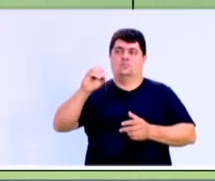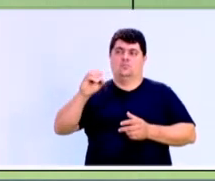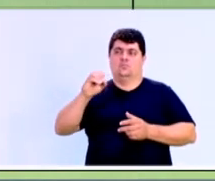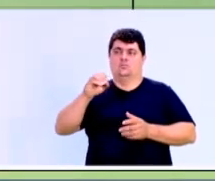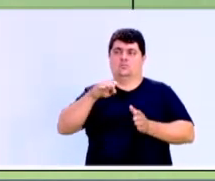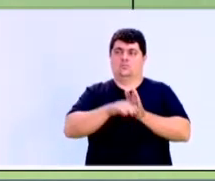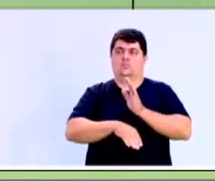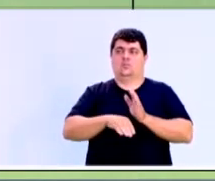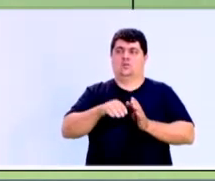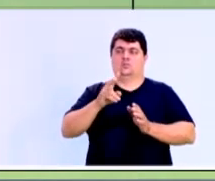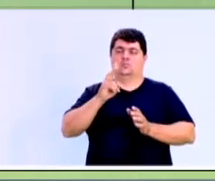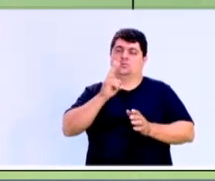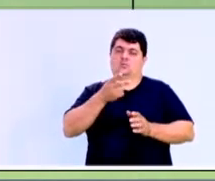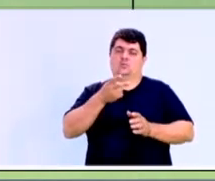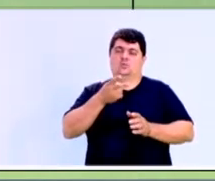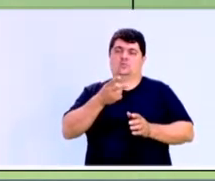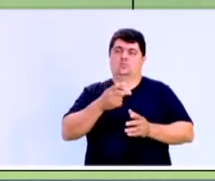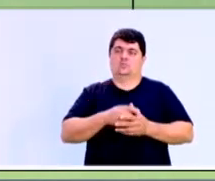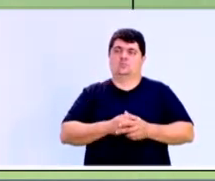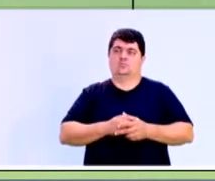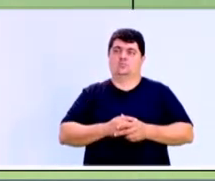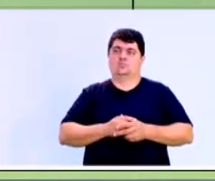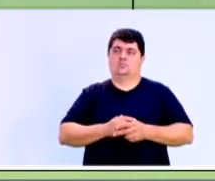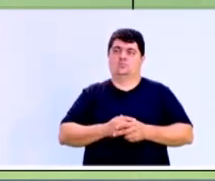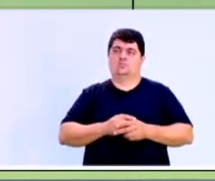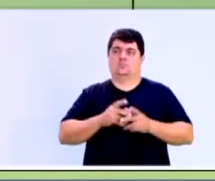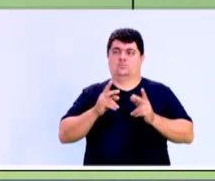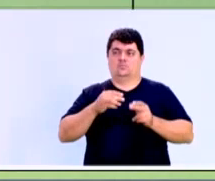15.800 menos 2.000, que vai dar